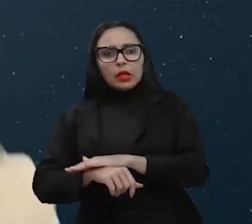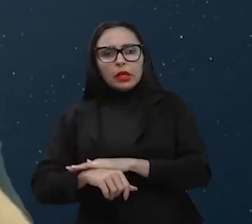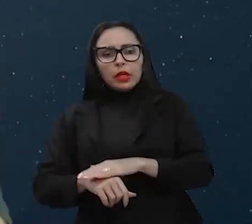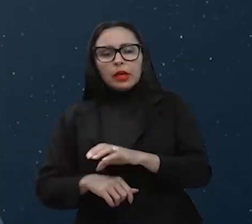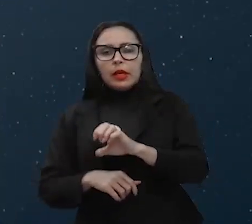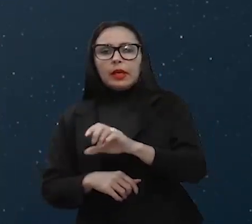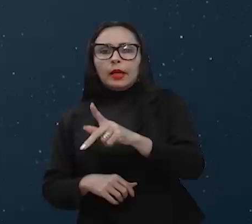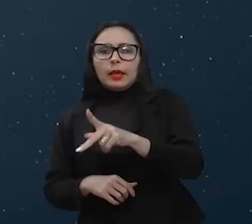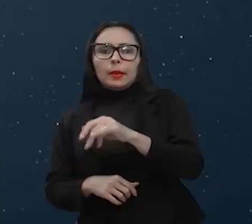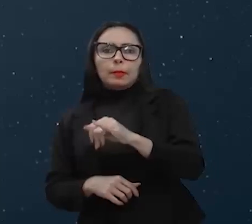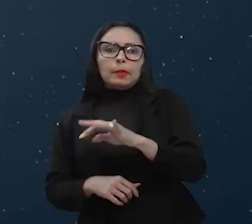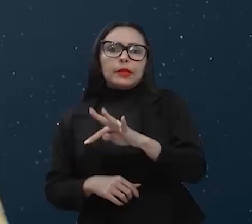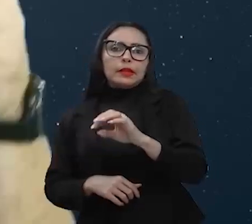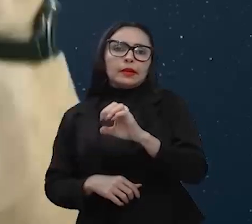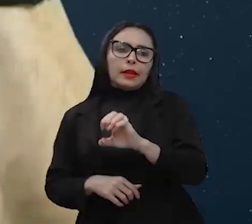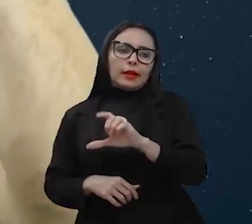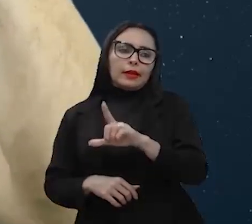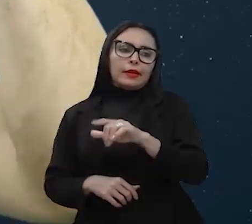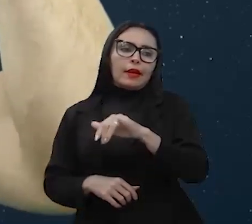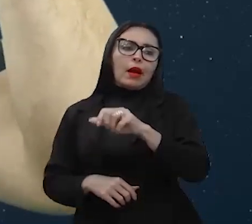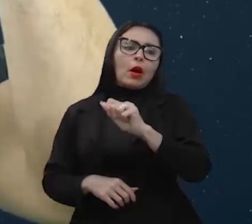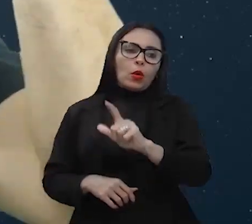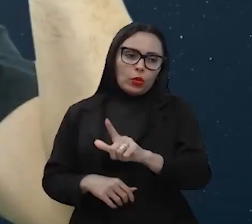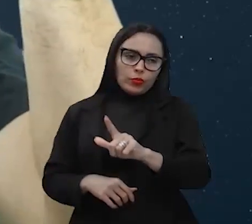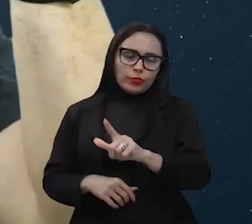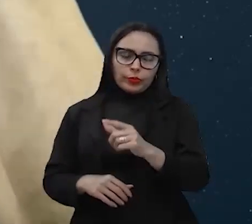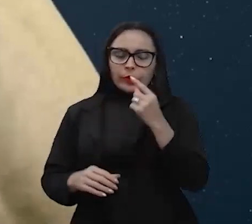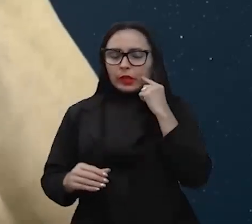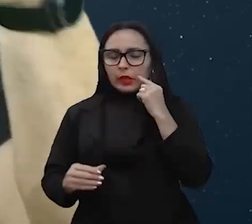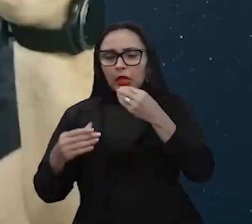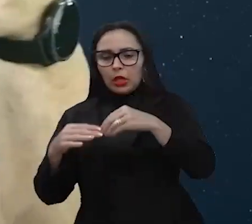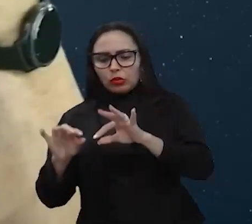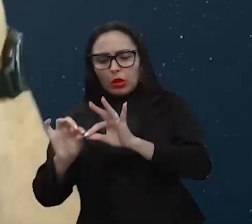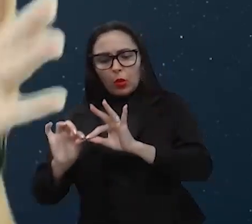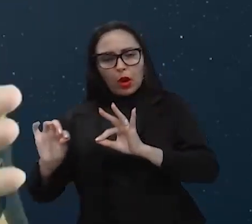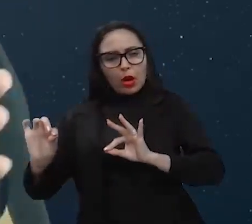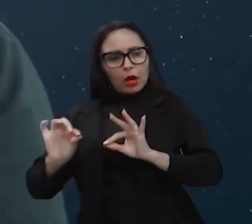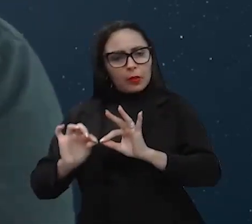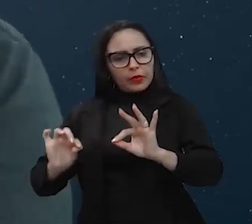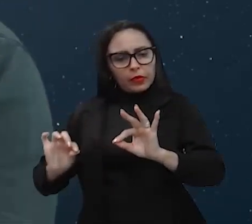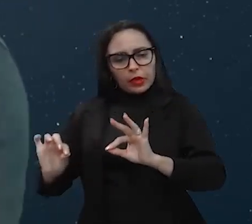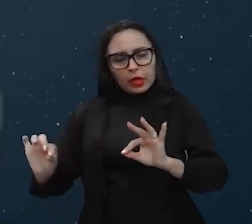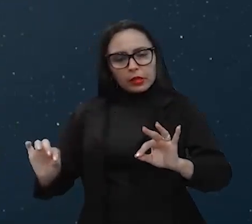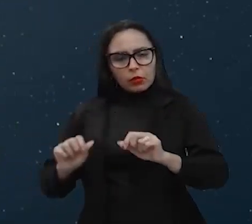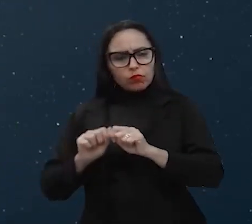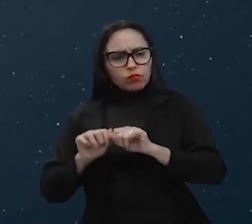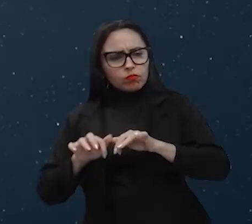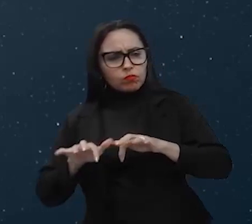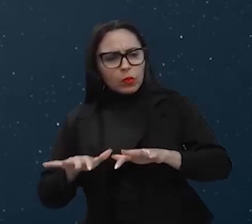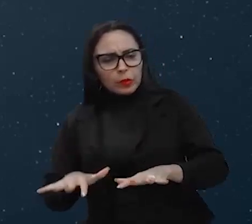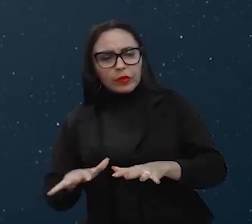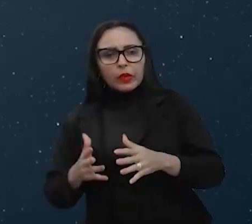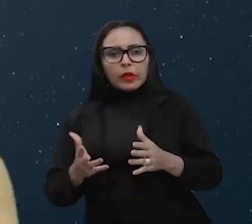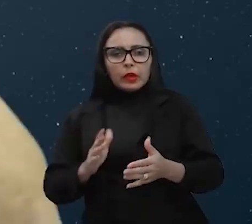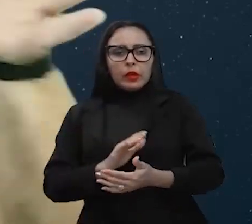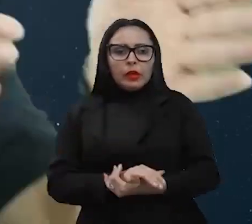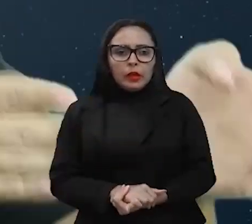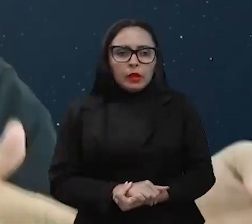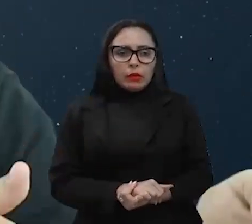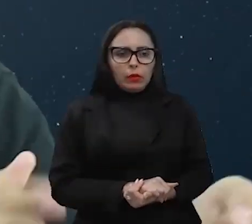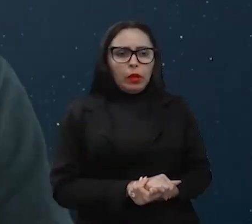epitelial. Aí dentro do tecido epitelial eu tenho uma ramificação, eu tenho uma classificação chamada de tecido